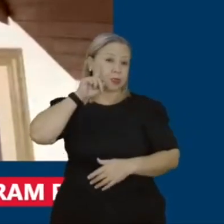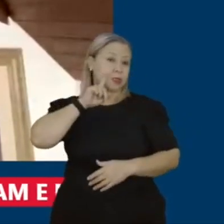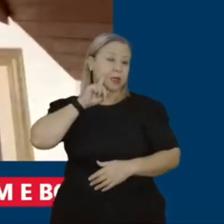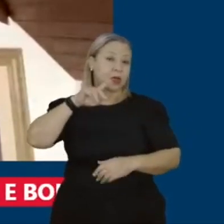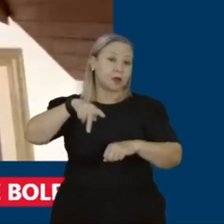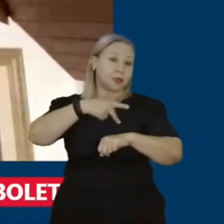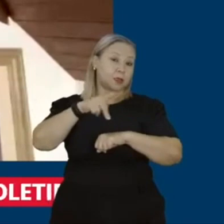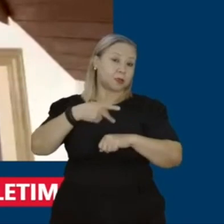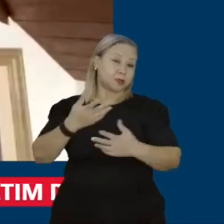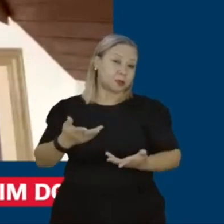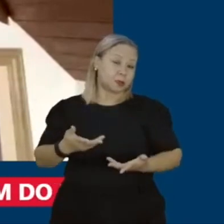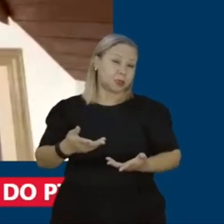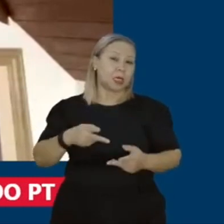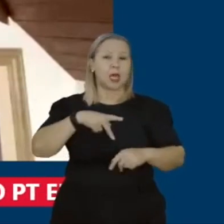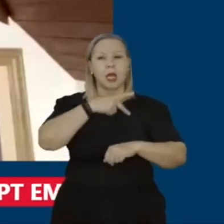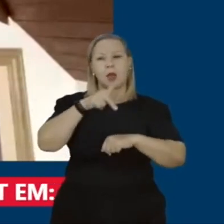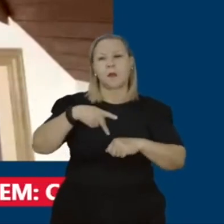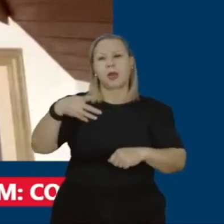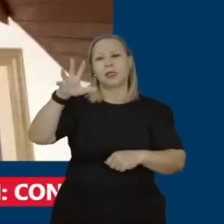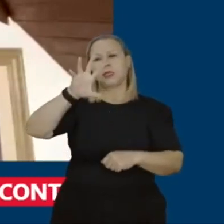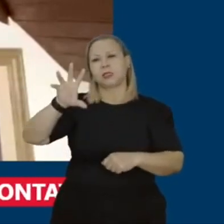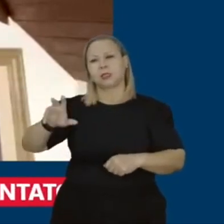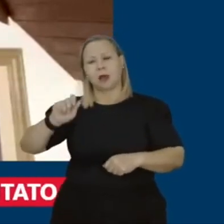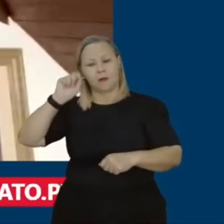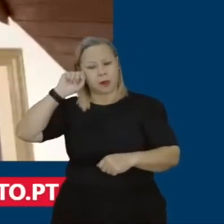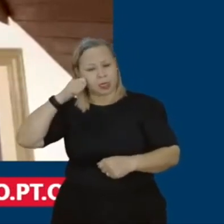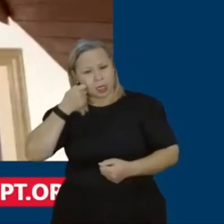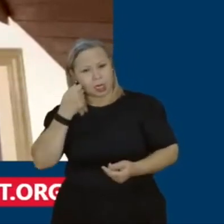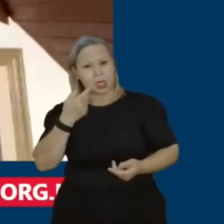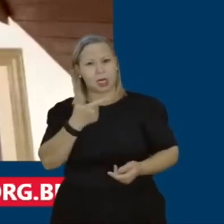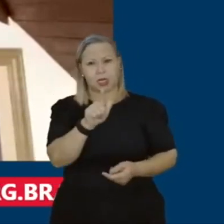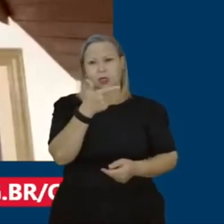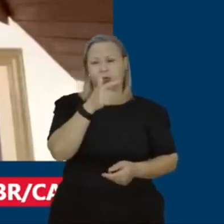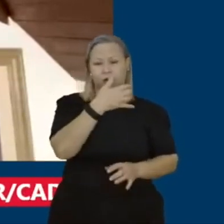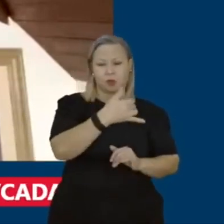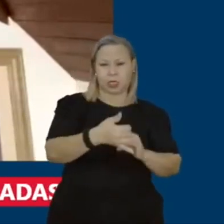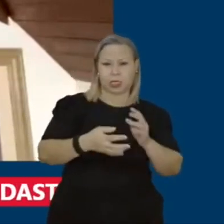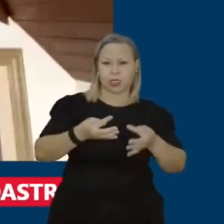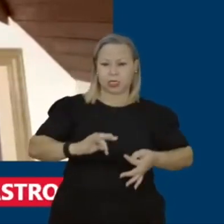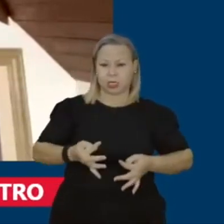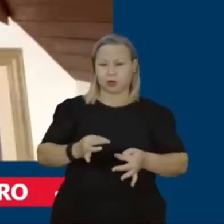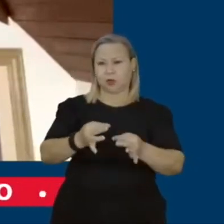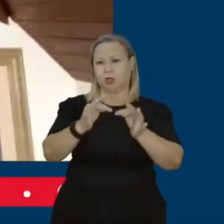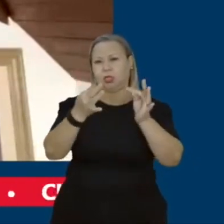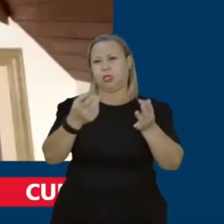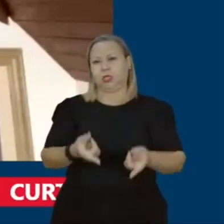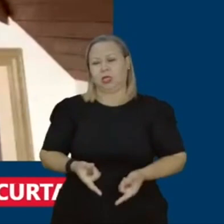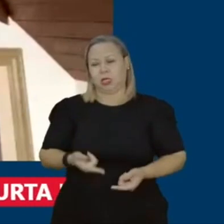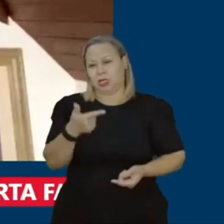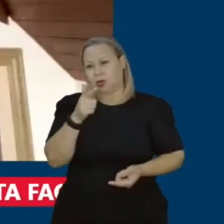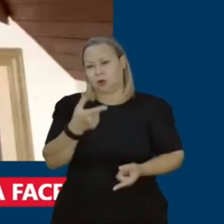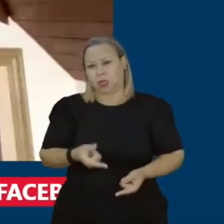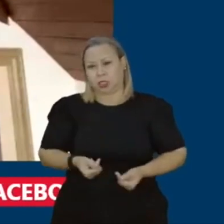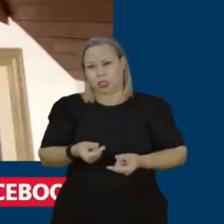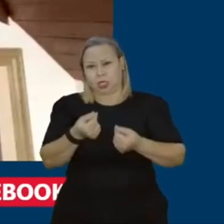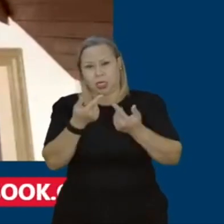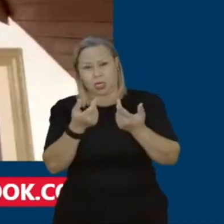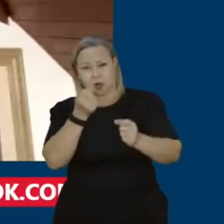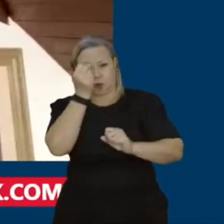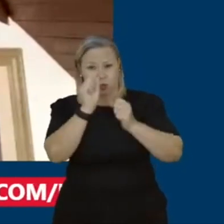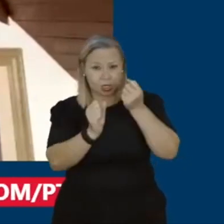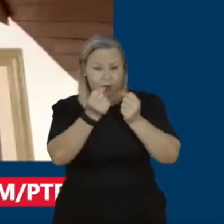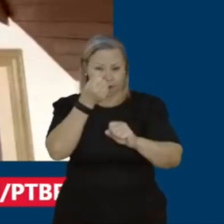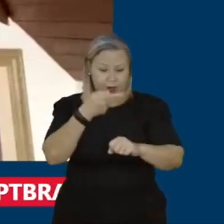sem tecnologia, sem condições materiais e financeiras de extrair o petróleo e refinar,